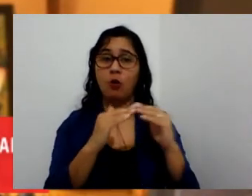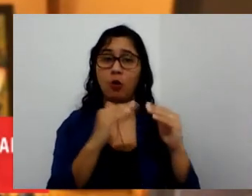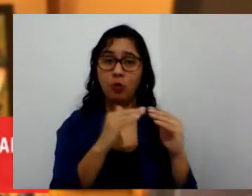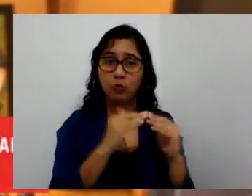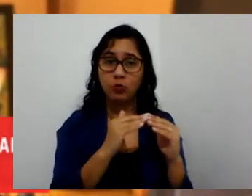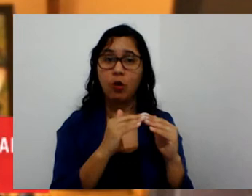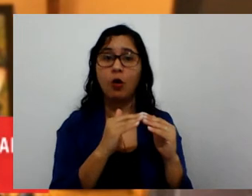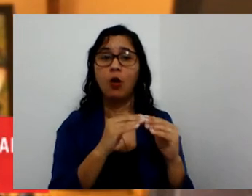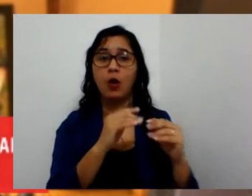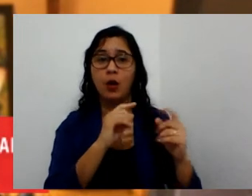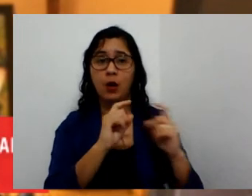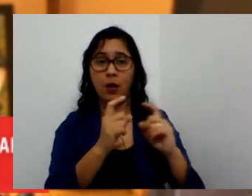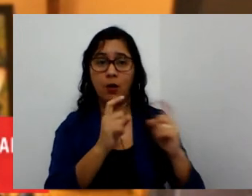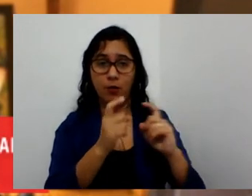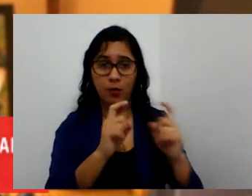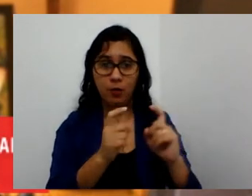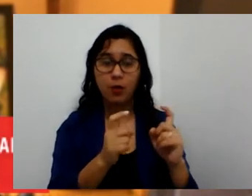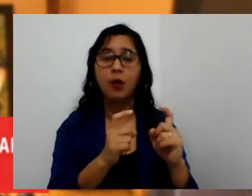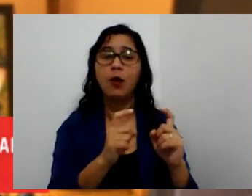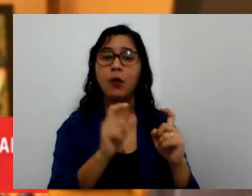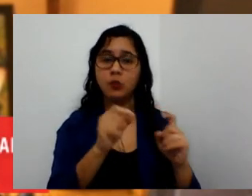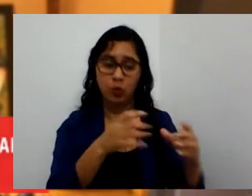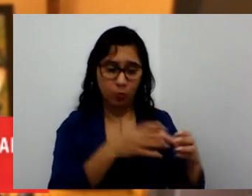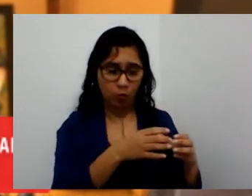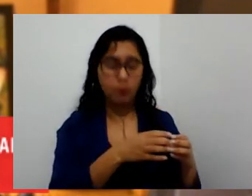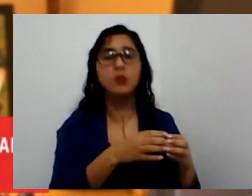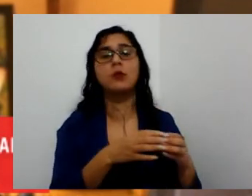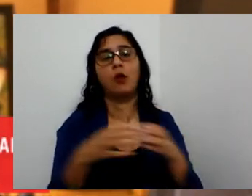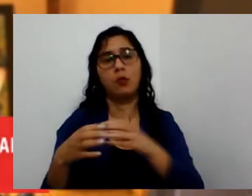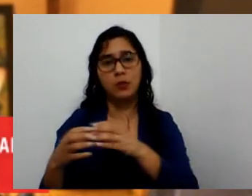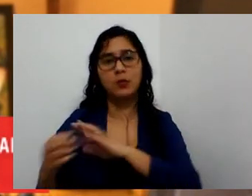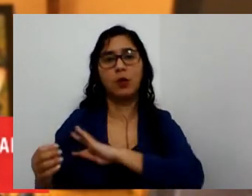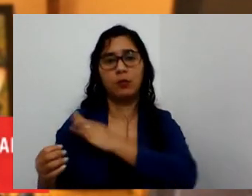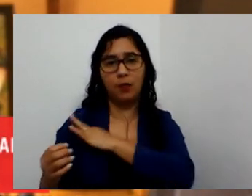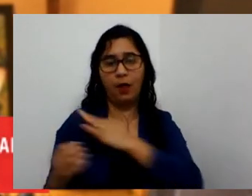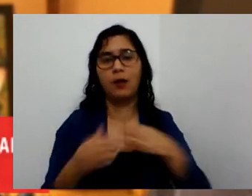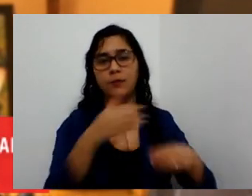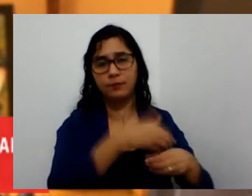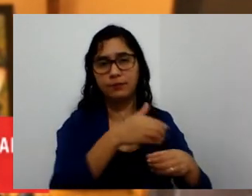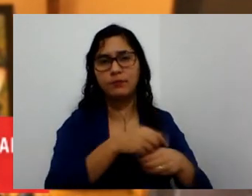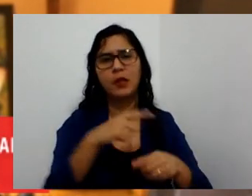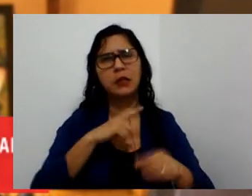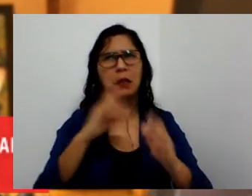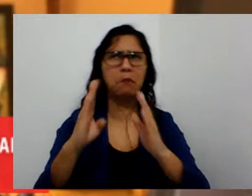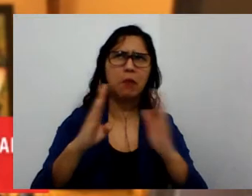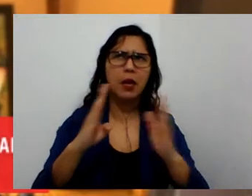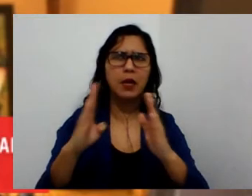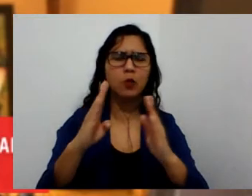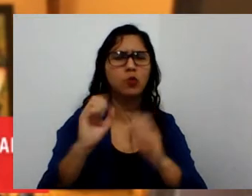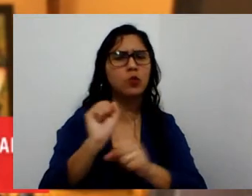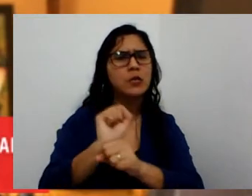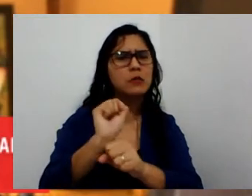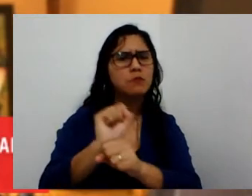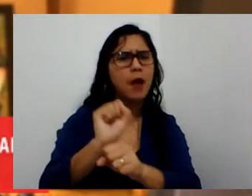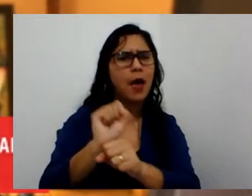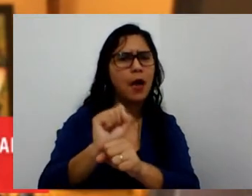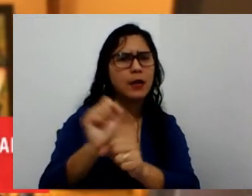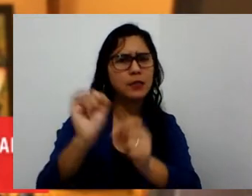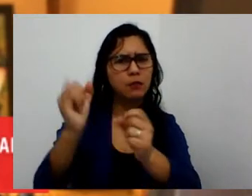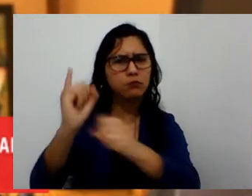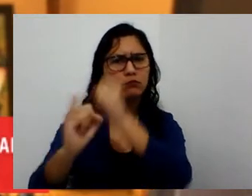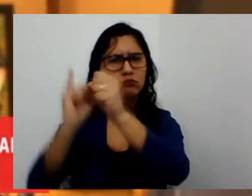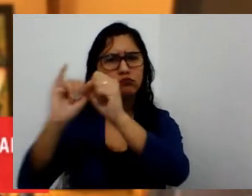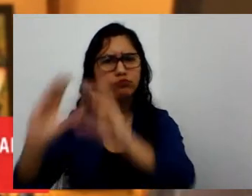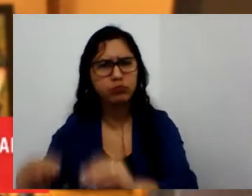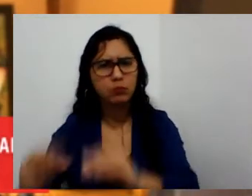comissão eleitoral, a comissão técnica e as candidaturas que um período razoável de tolerância para essas quedas